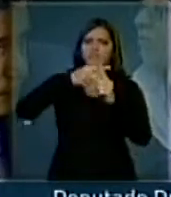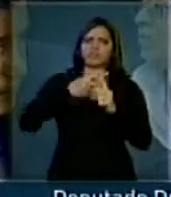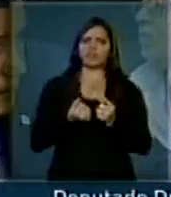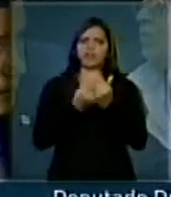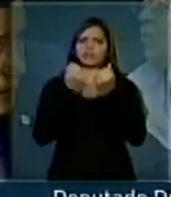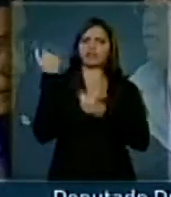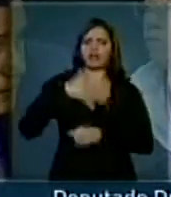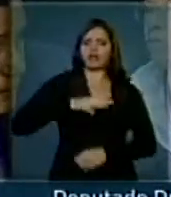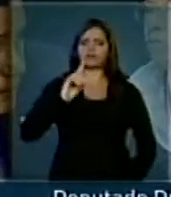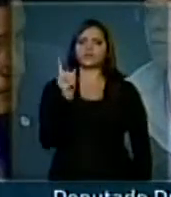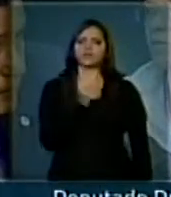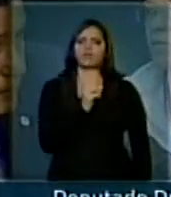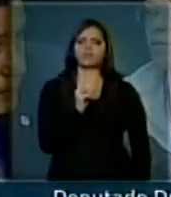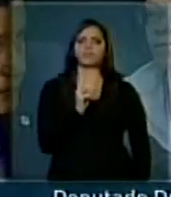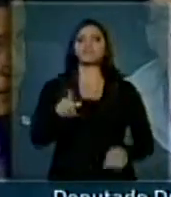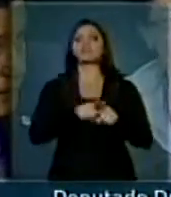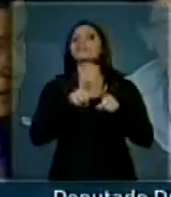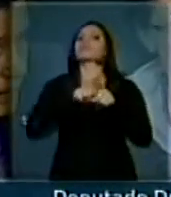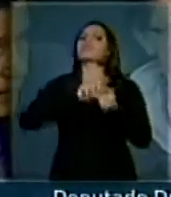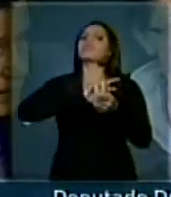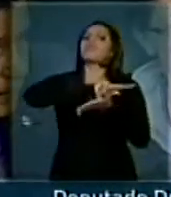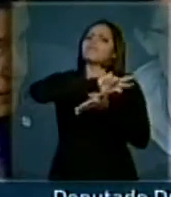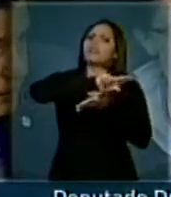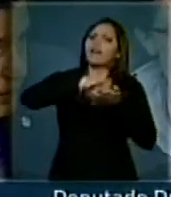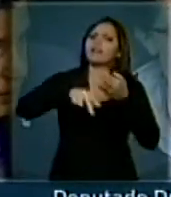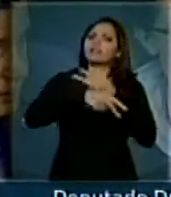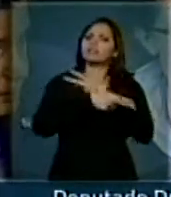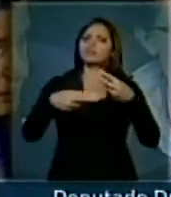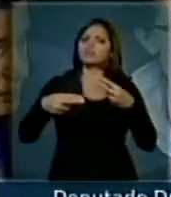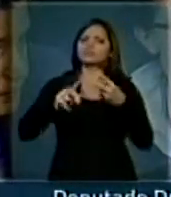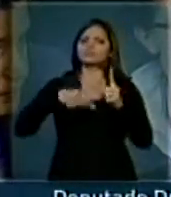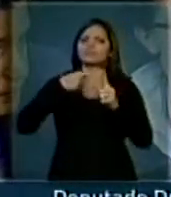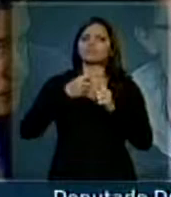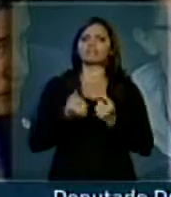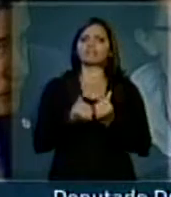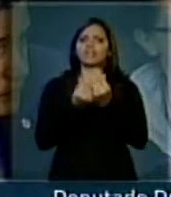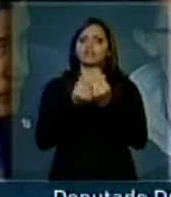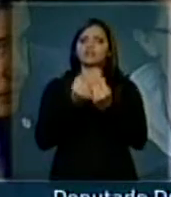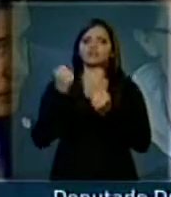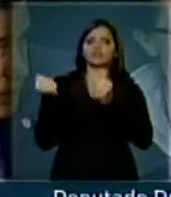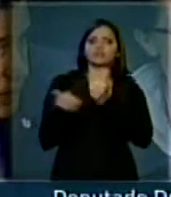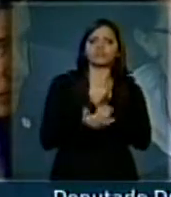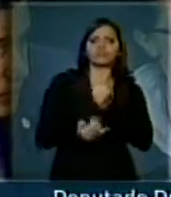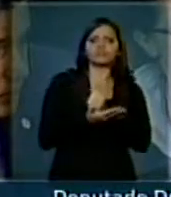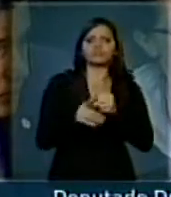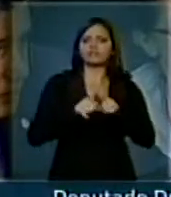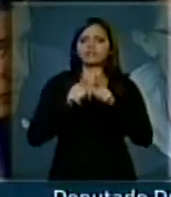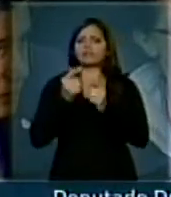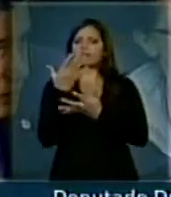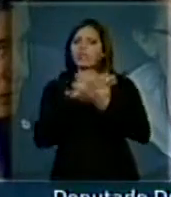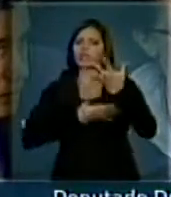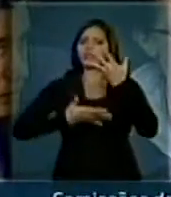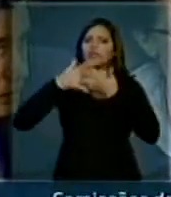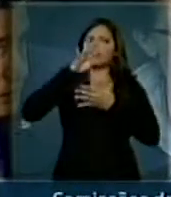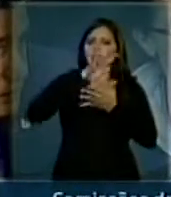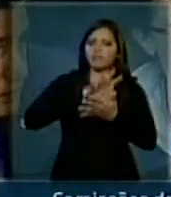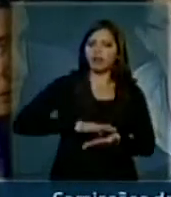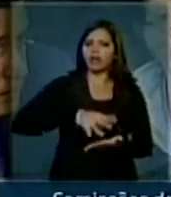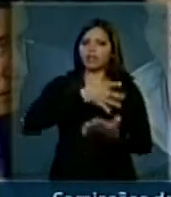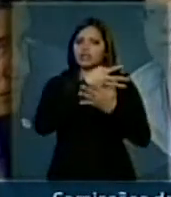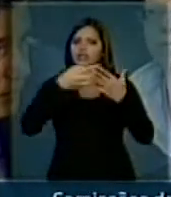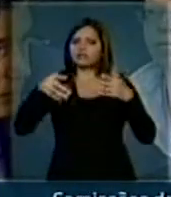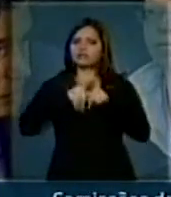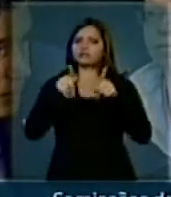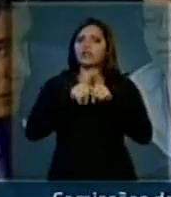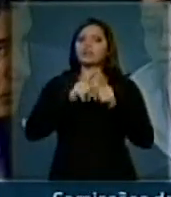Trata-se, entre outras coisas, de sobrepreço jogo de planilhas, medições de serviços